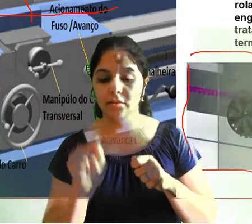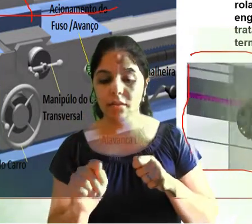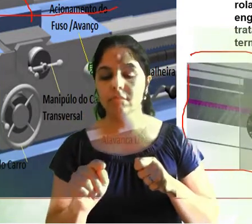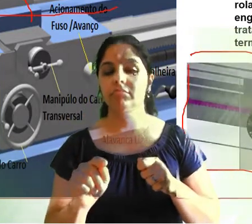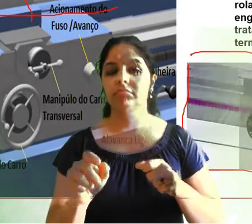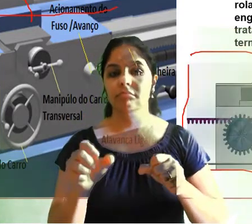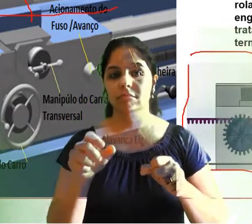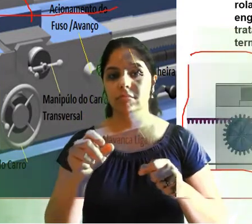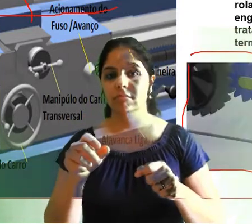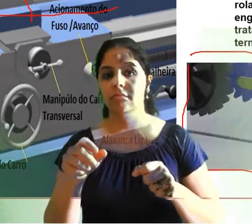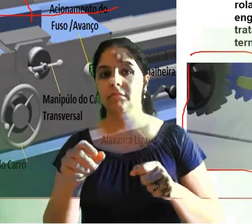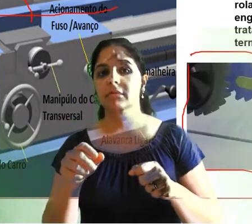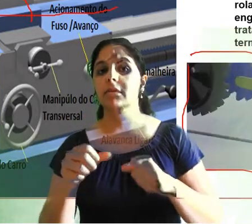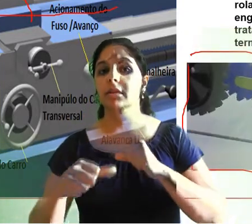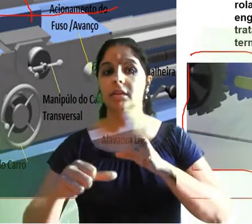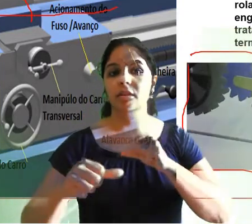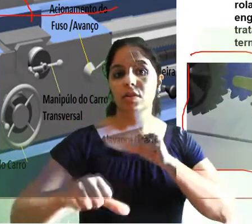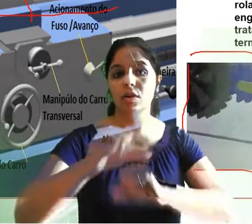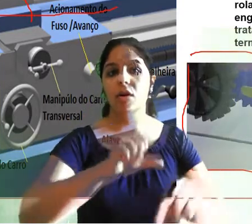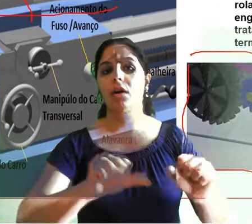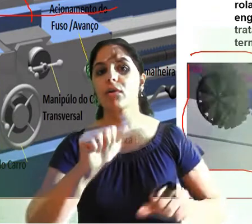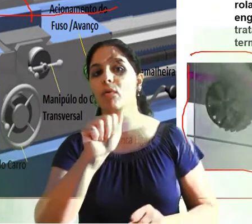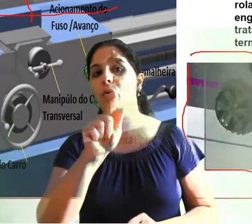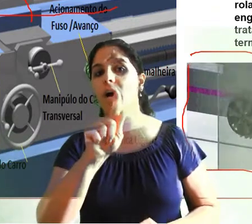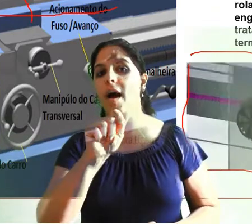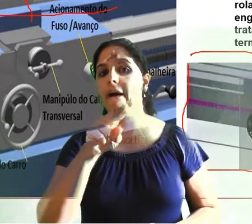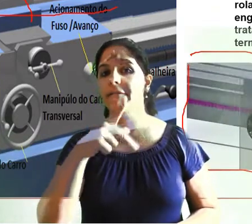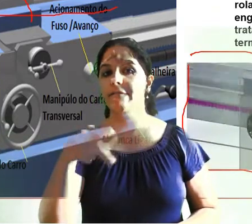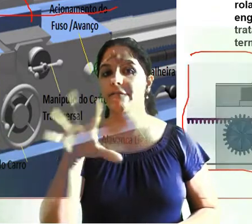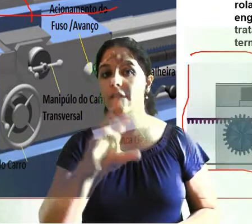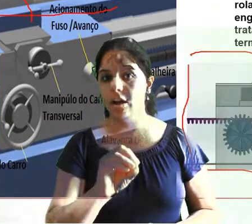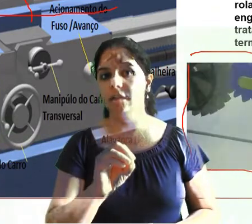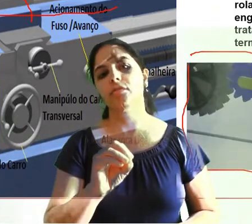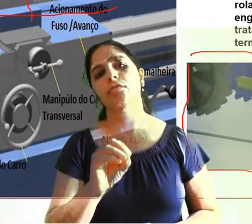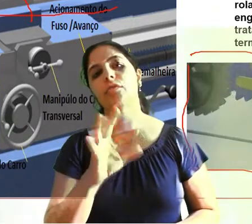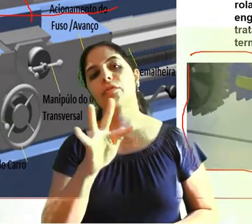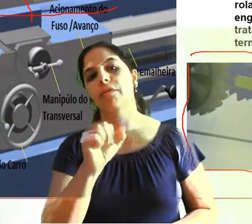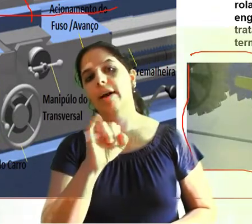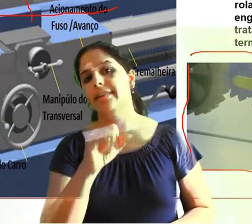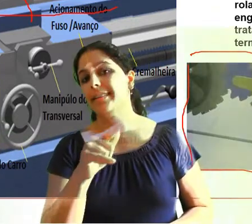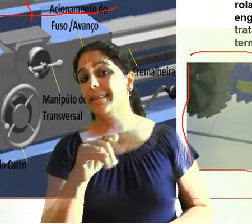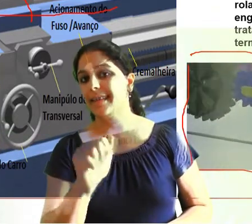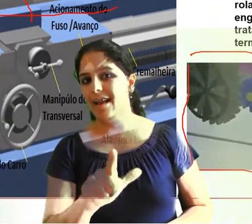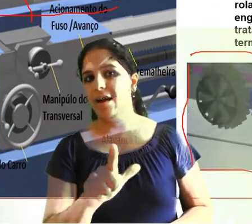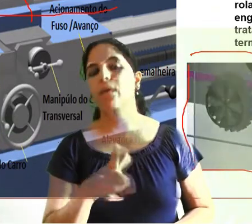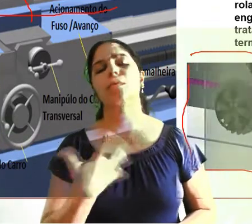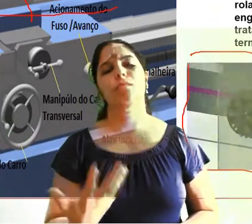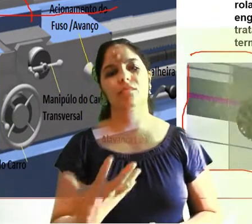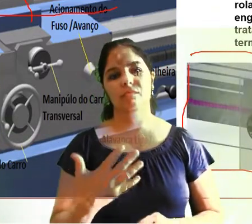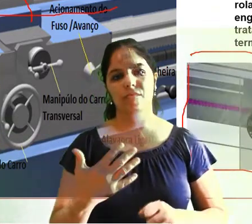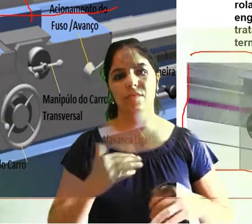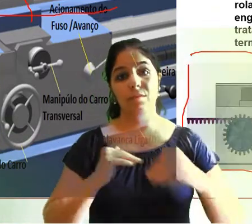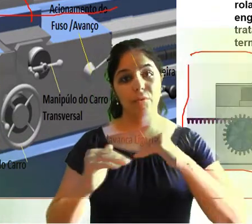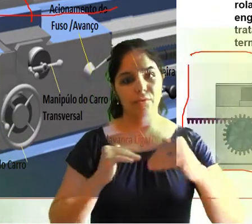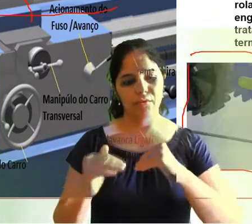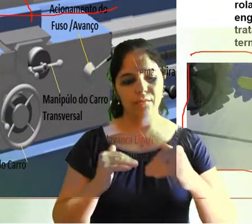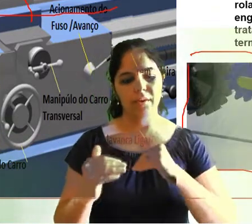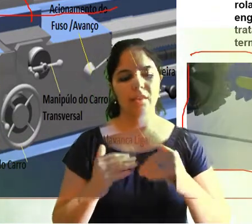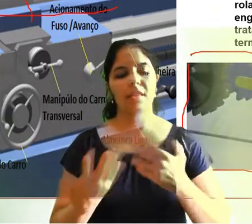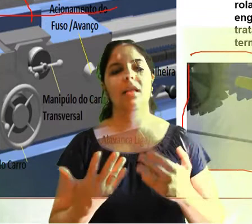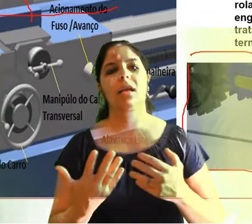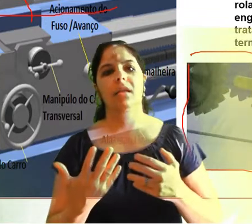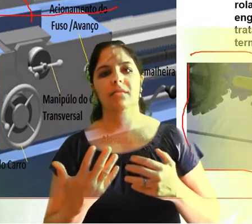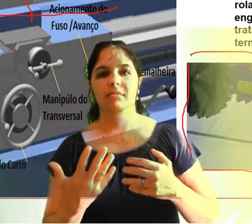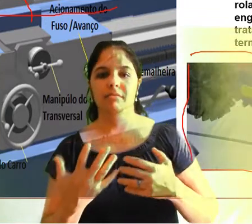o acionamento na alavanca e ele muda o avanço no sentido de faceamento, ou seja, ele vai andar no sentido